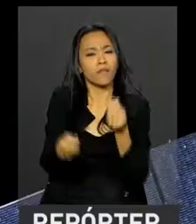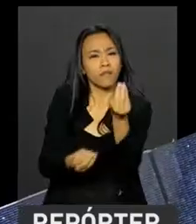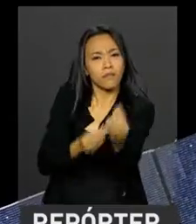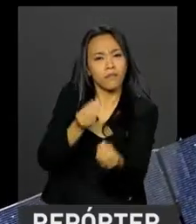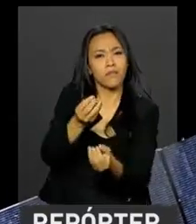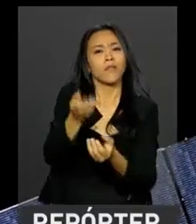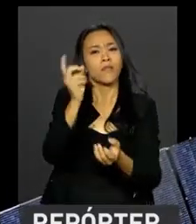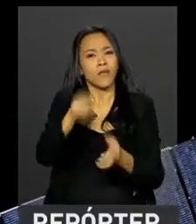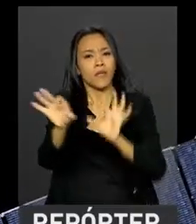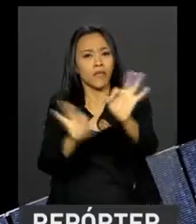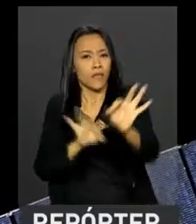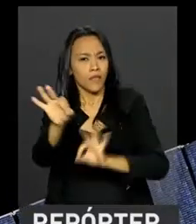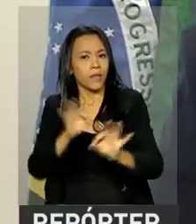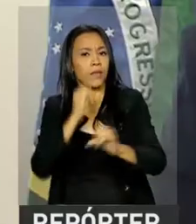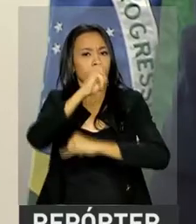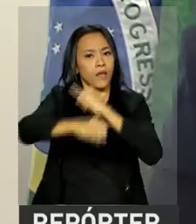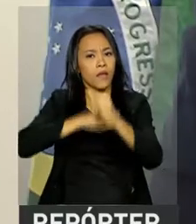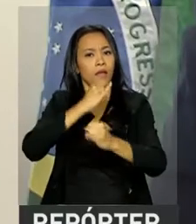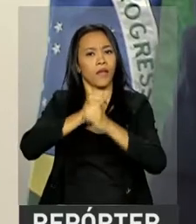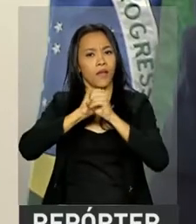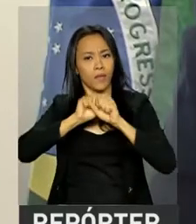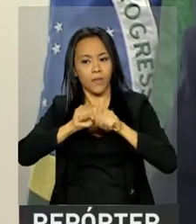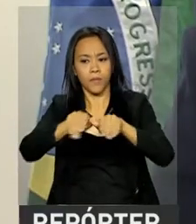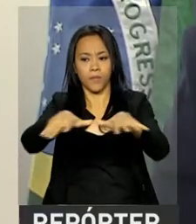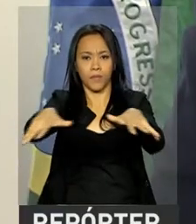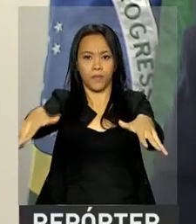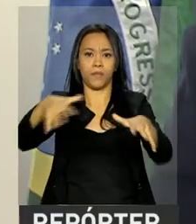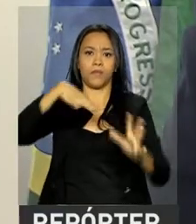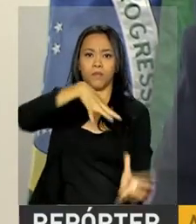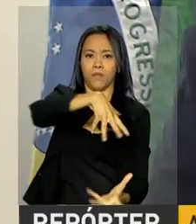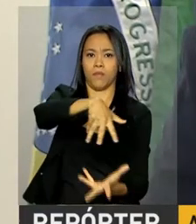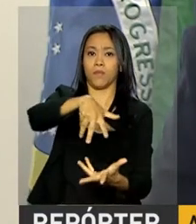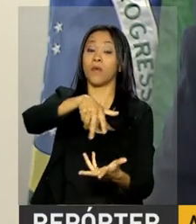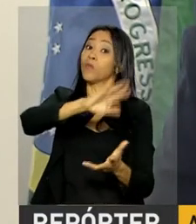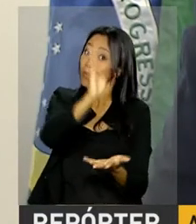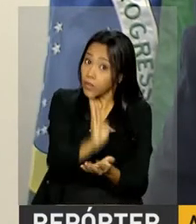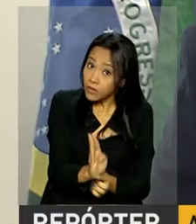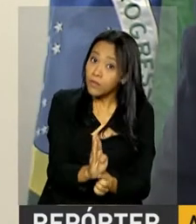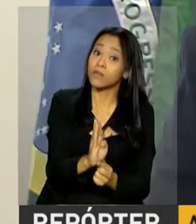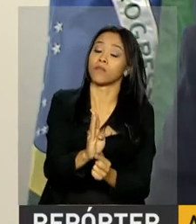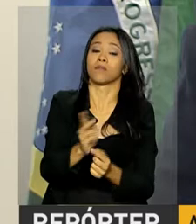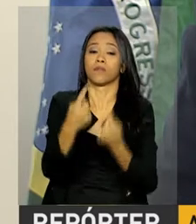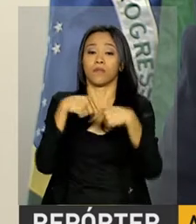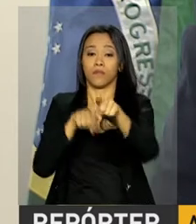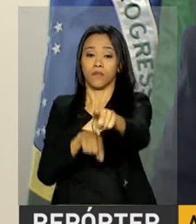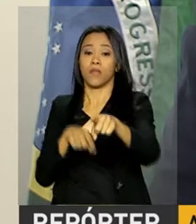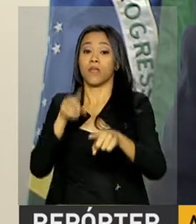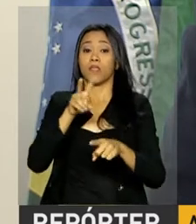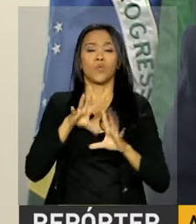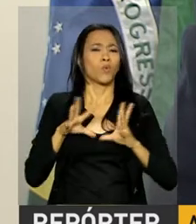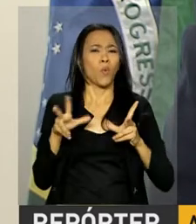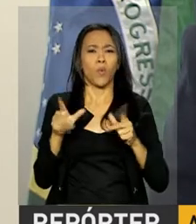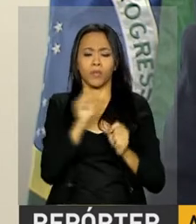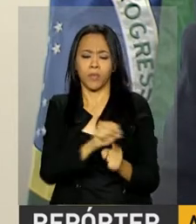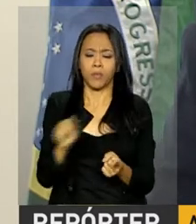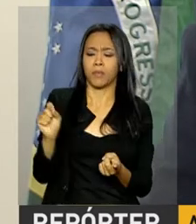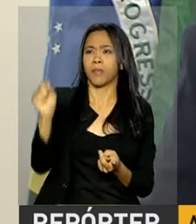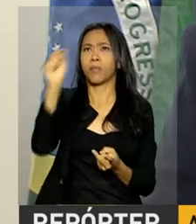Plano Nacional de Banda Larga. Todas as regiões do Brasil passarão a ter acesso à banda